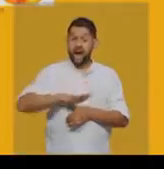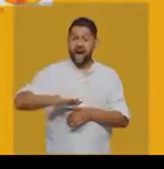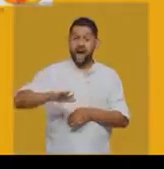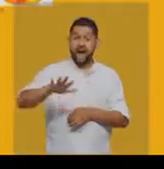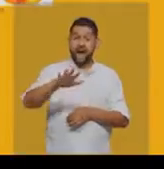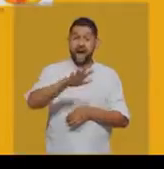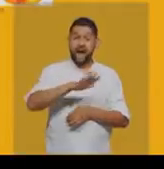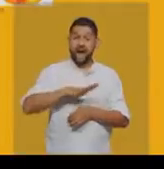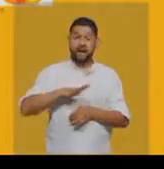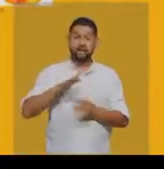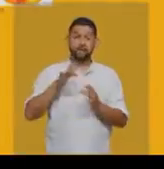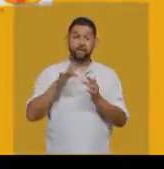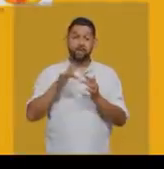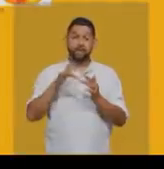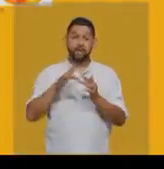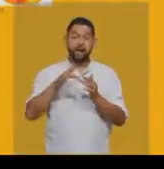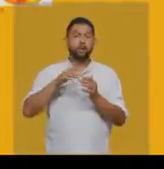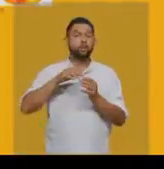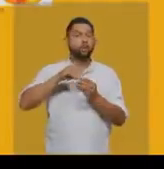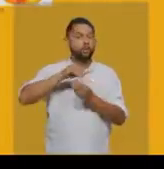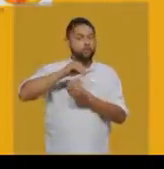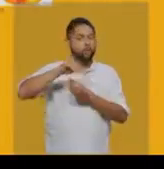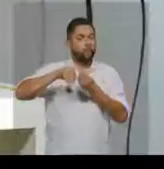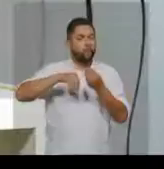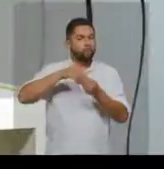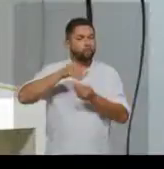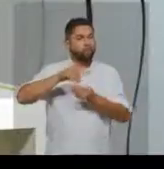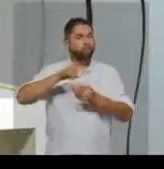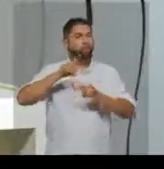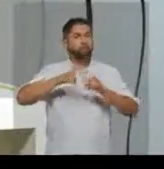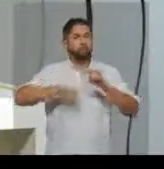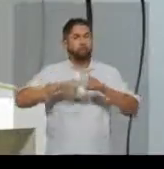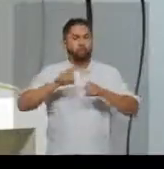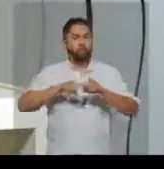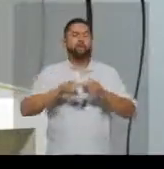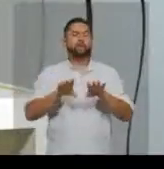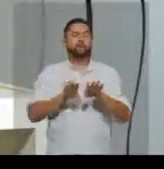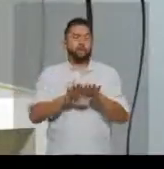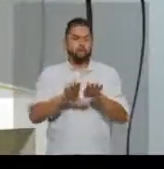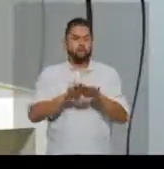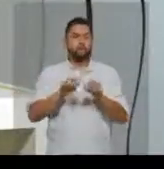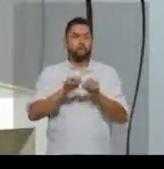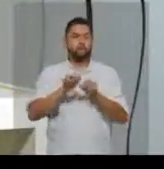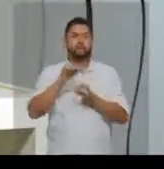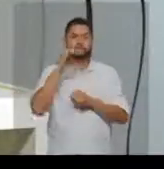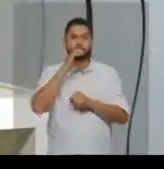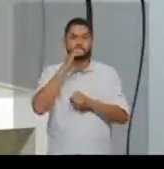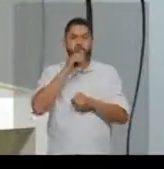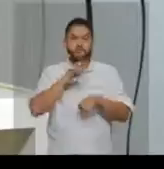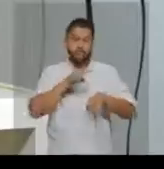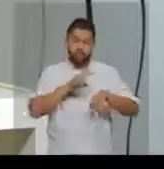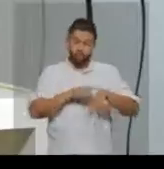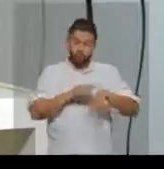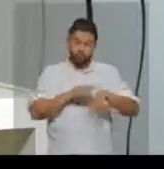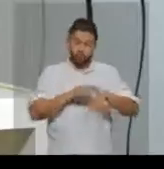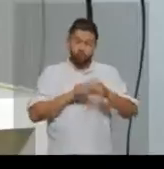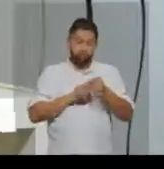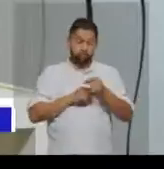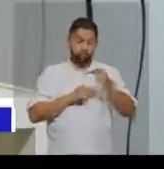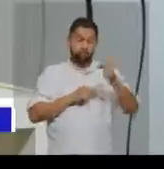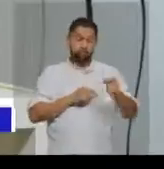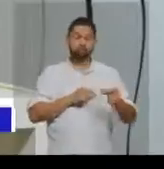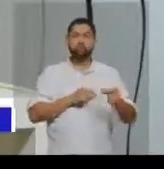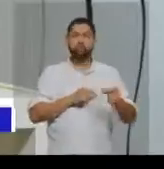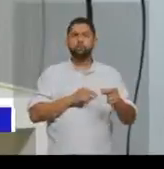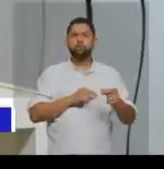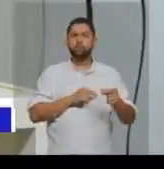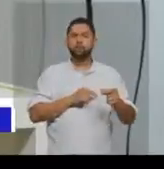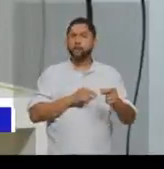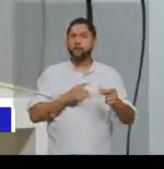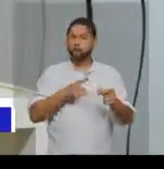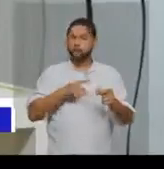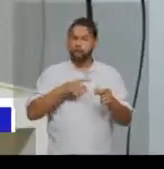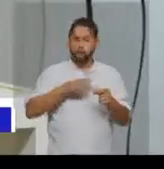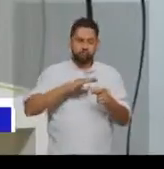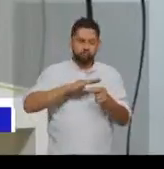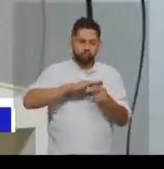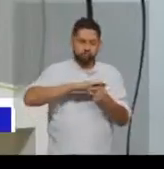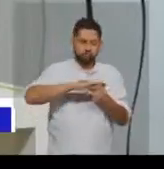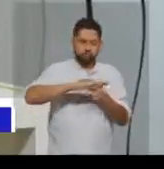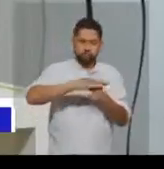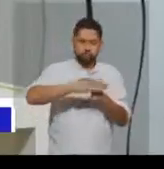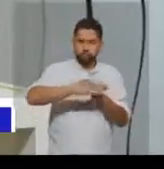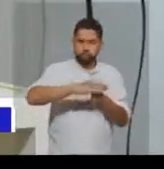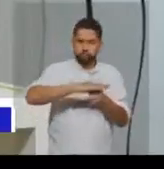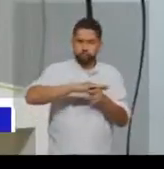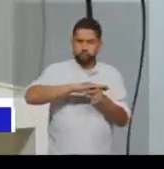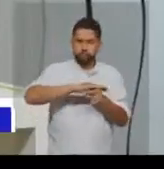o número de reagentes em contato. Então, olha só, quando eu coloquei o comprimido, o que ia entrar em contato com a água?